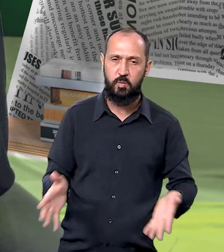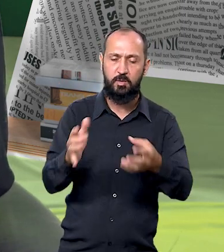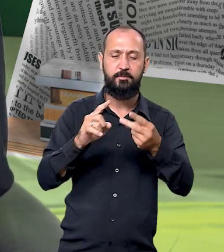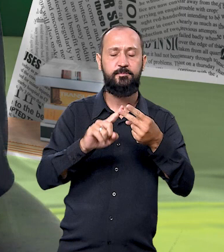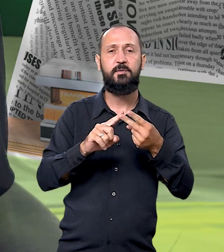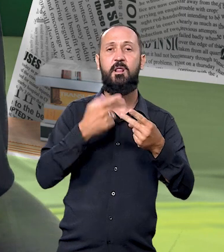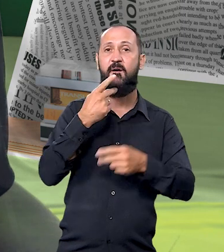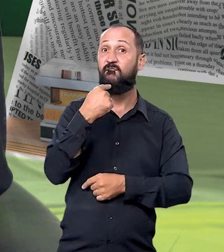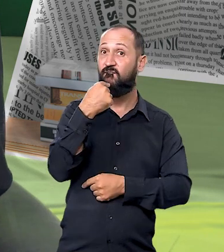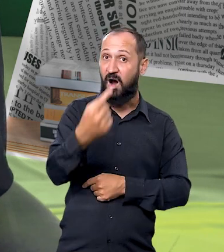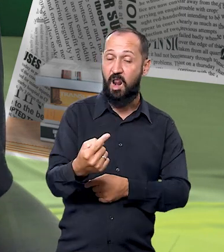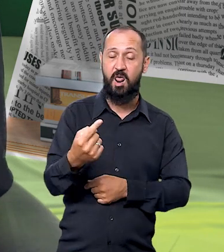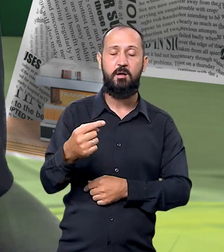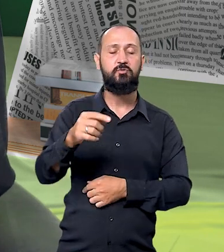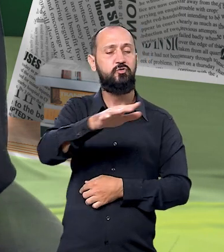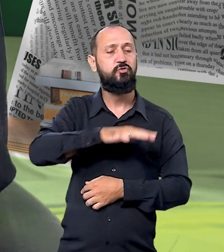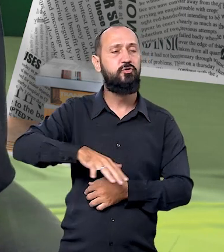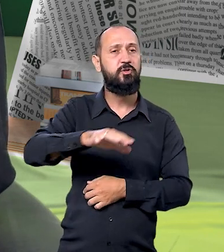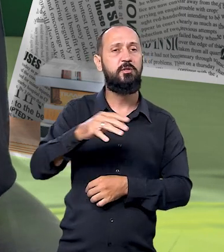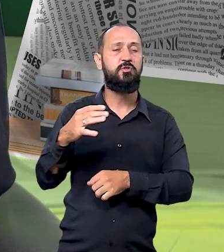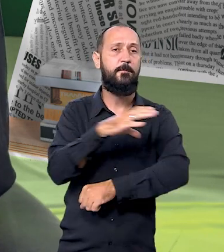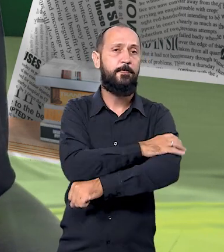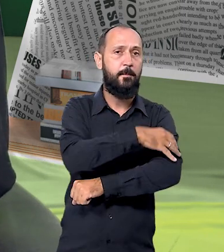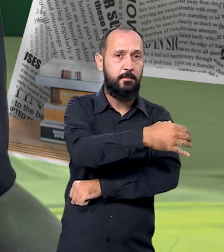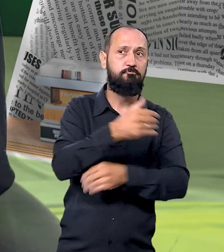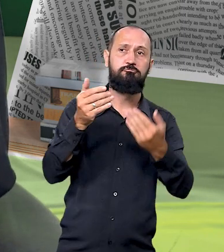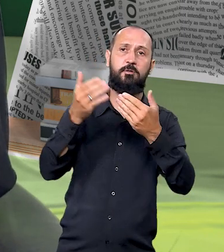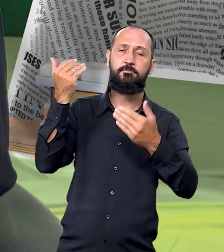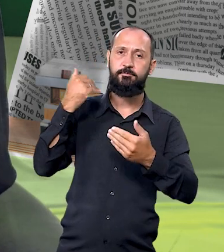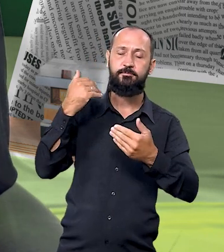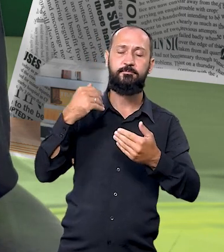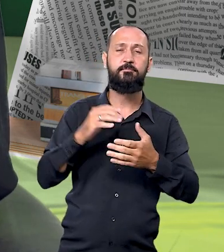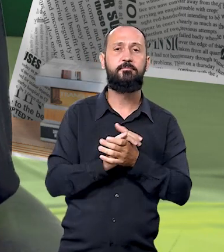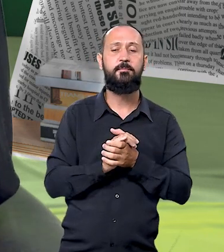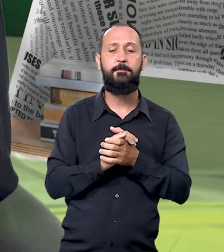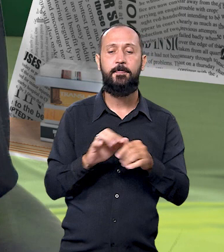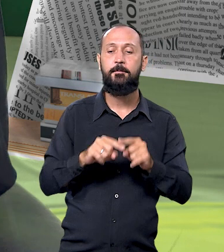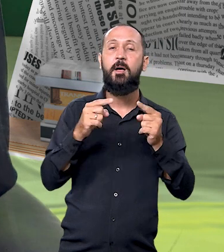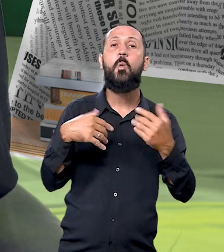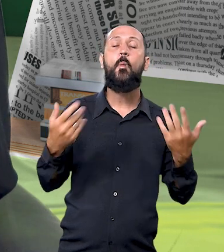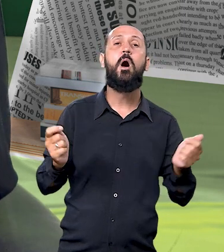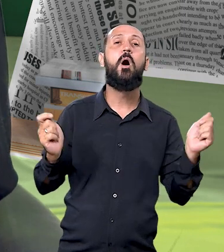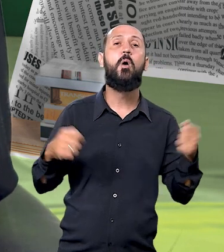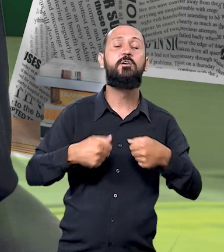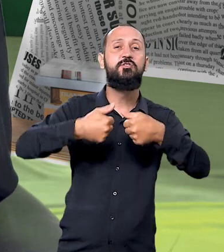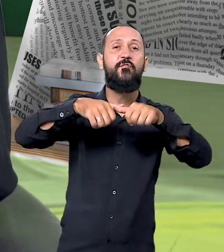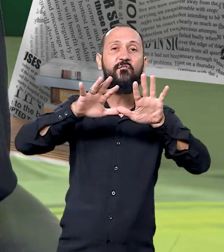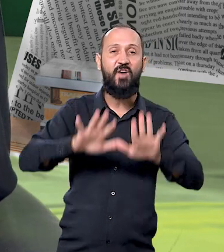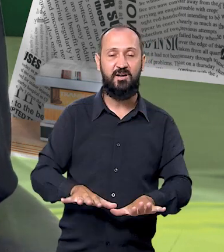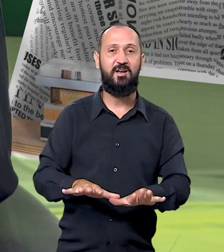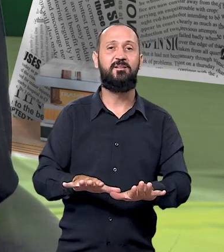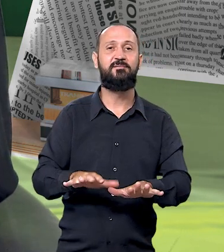temos incentivo, nós temos um discurso público de muito mais empoderamento do que um tempo atrás tínhamos. Só que quais são as condições